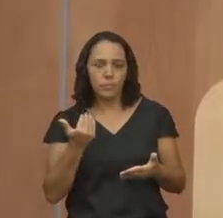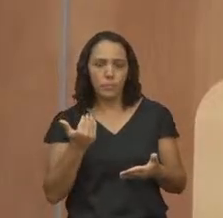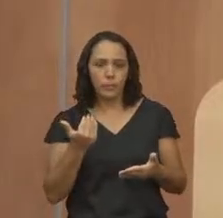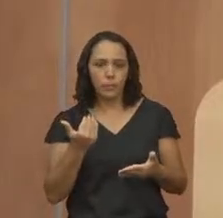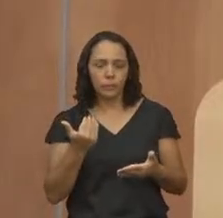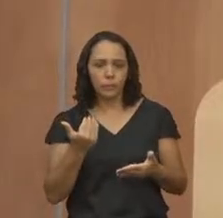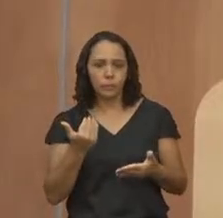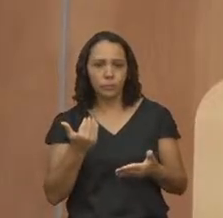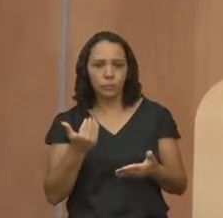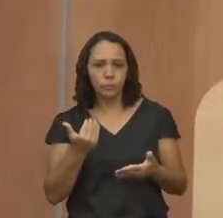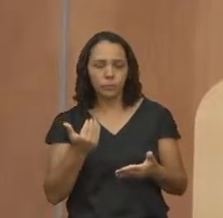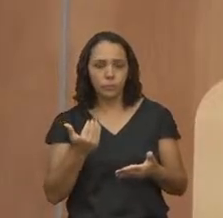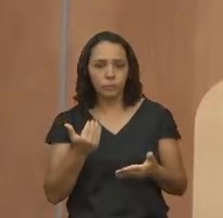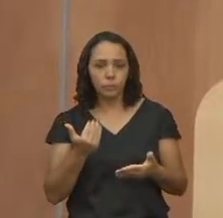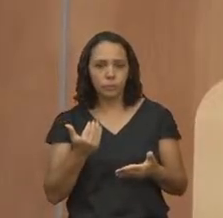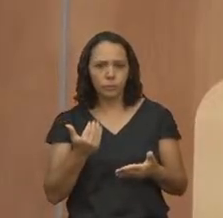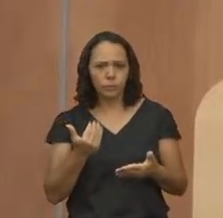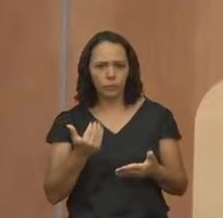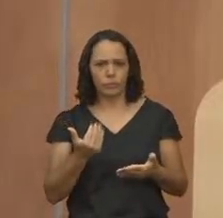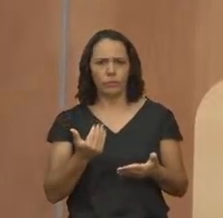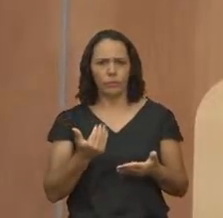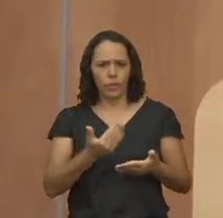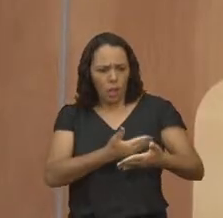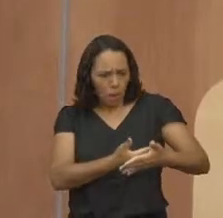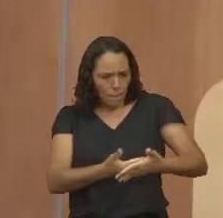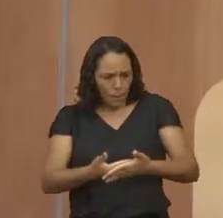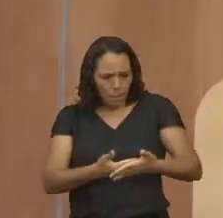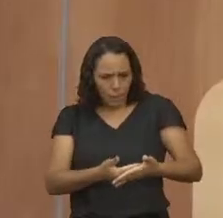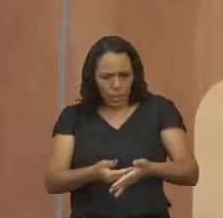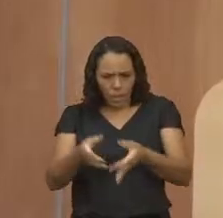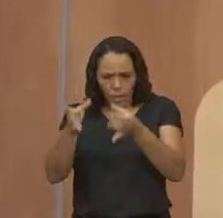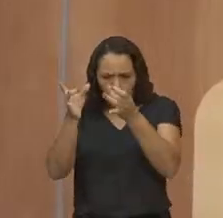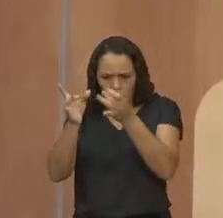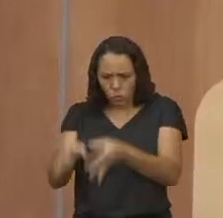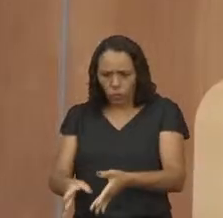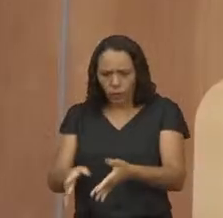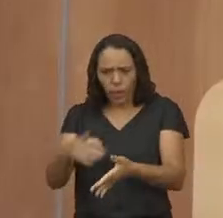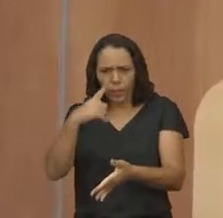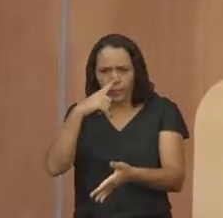e esse filho tem que ir para o lixo. Errado.